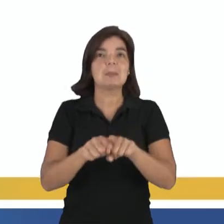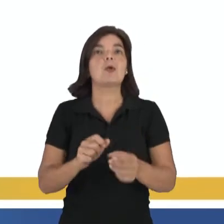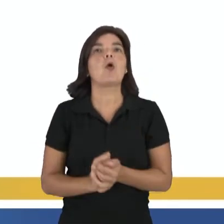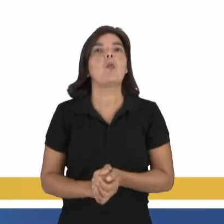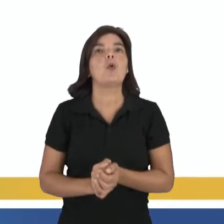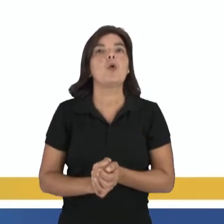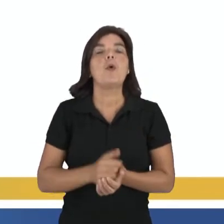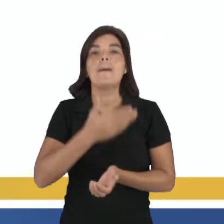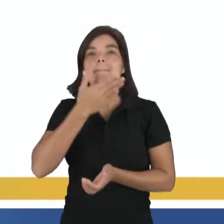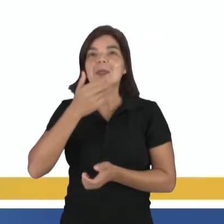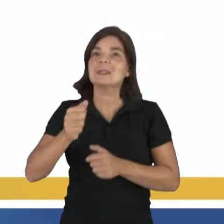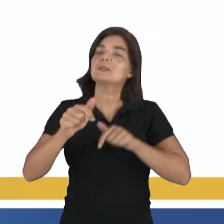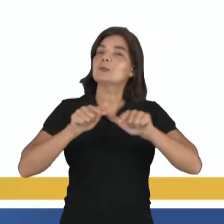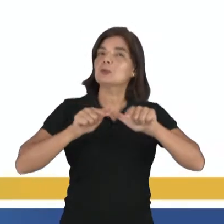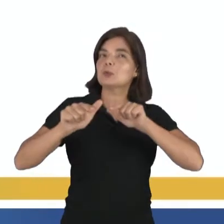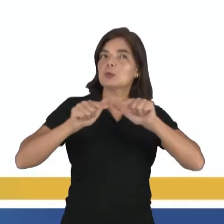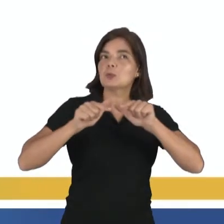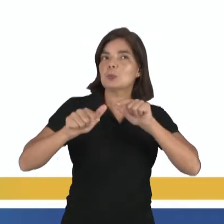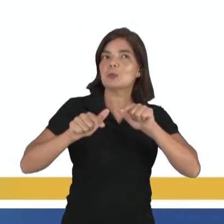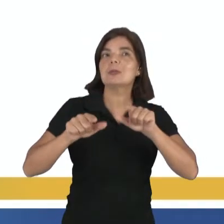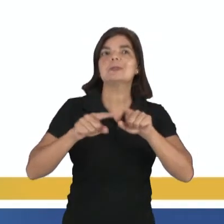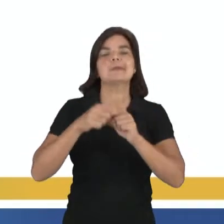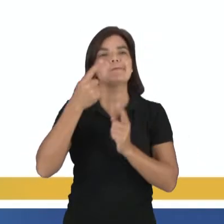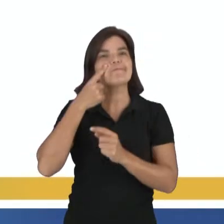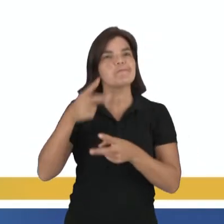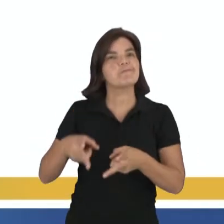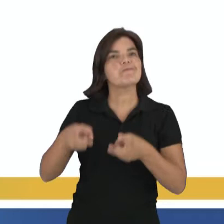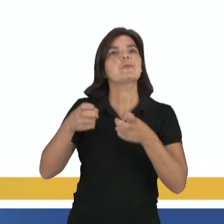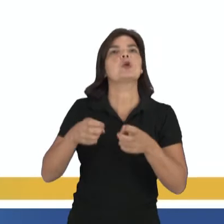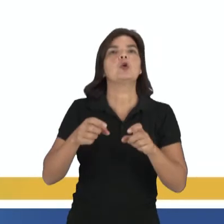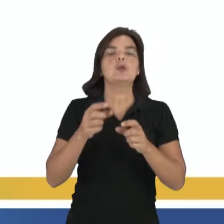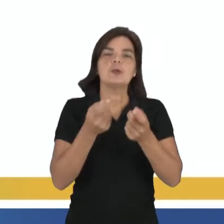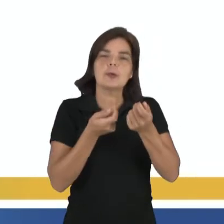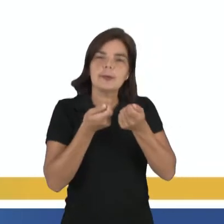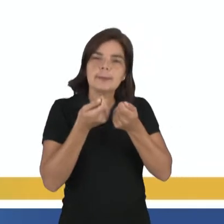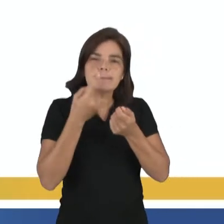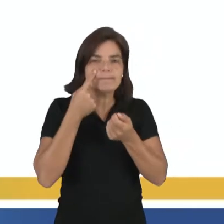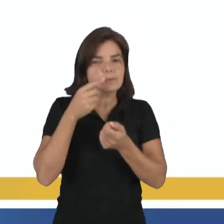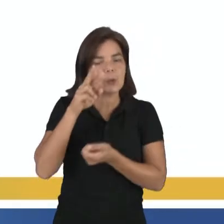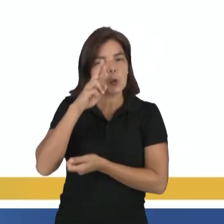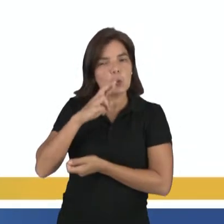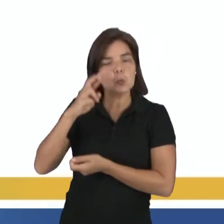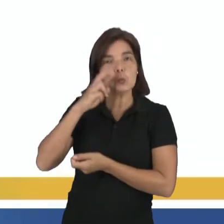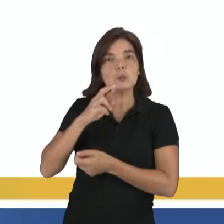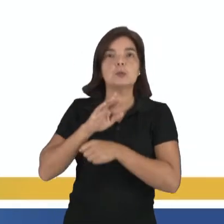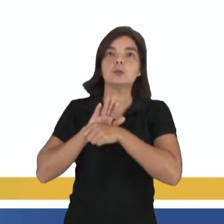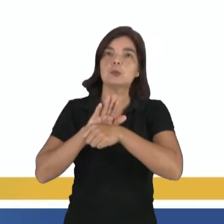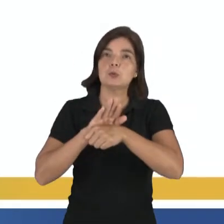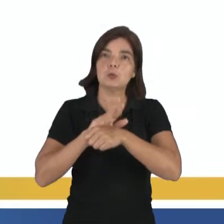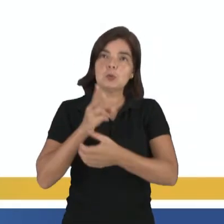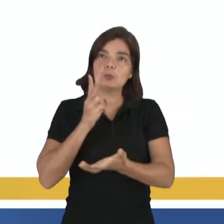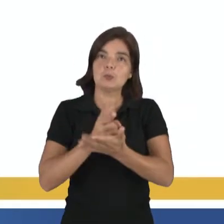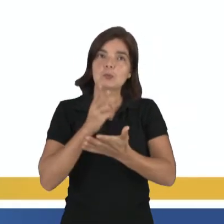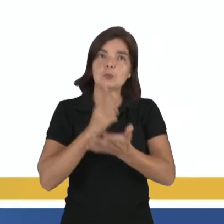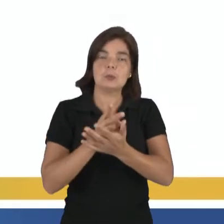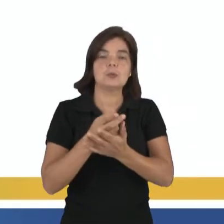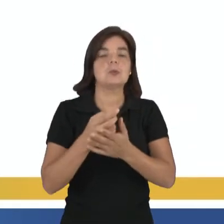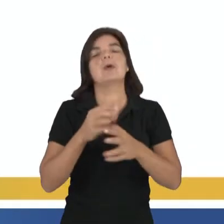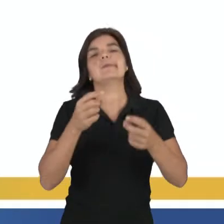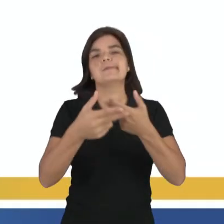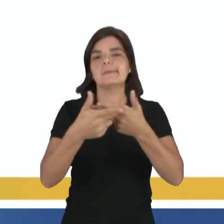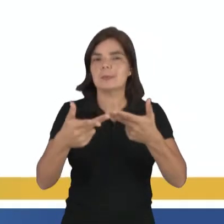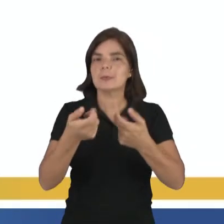ineficientes, assim como automatizar atividades manuais e viabilizar o monitoramento e acompanhamento contínuo de